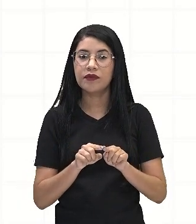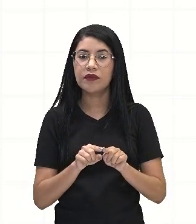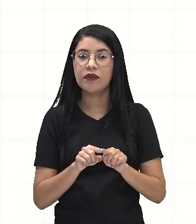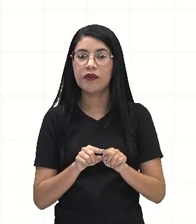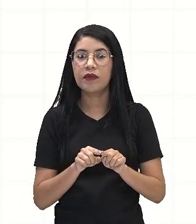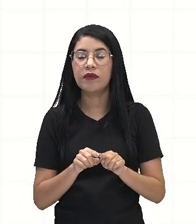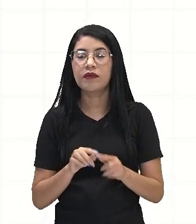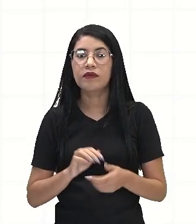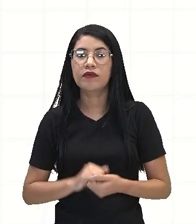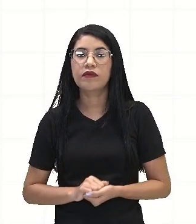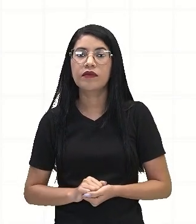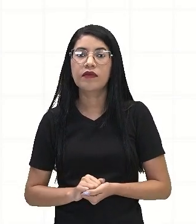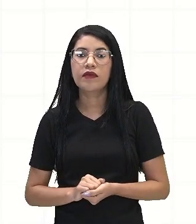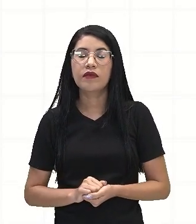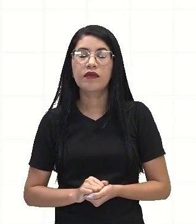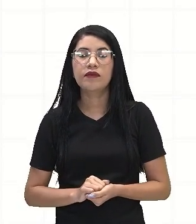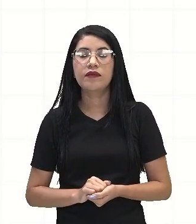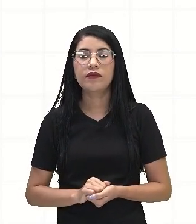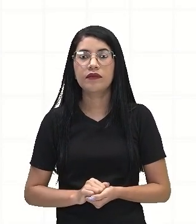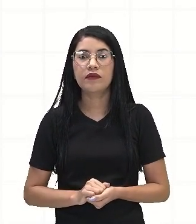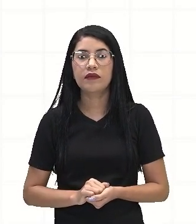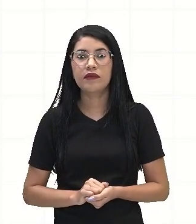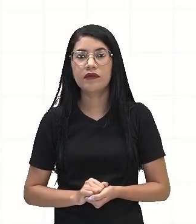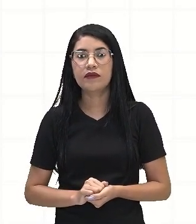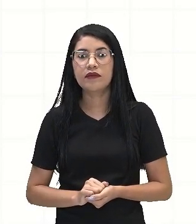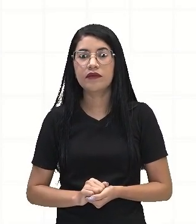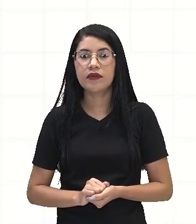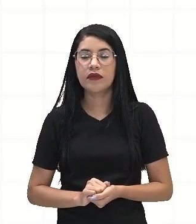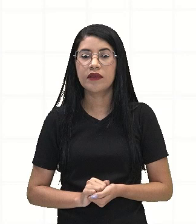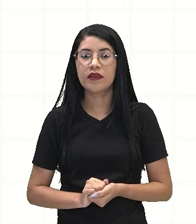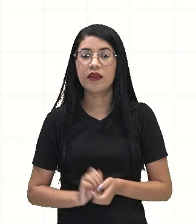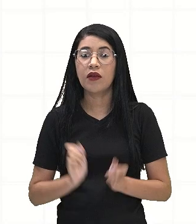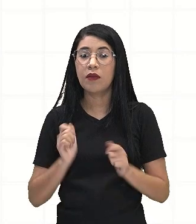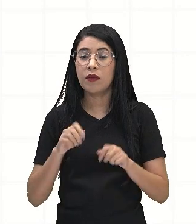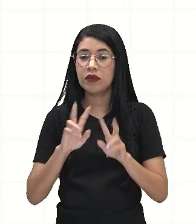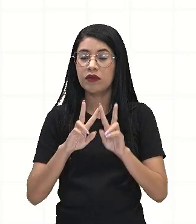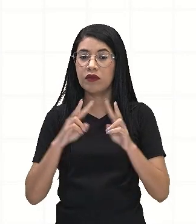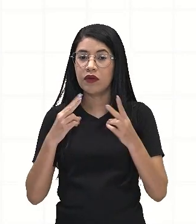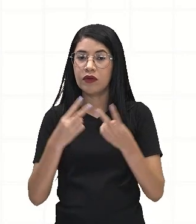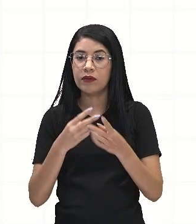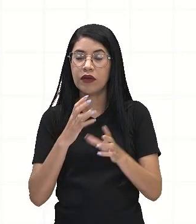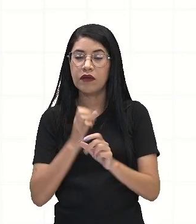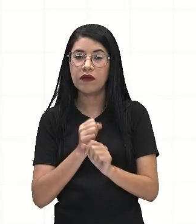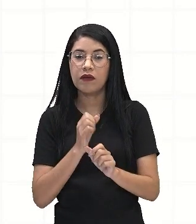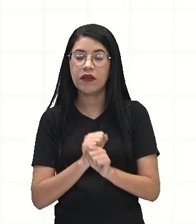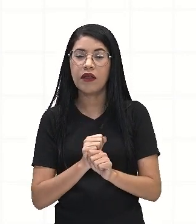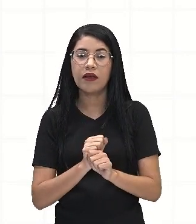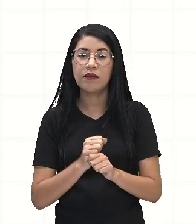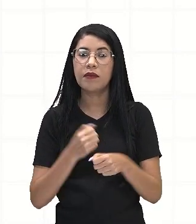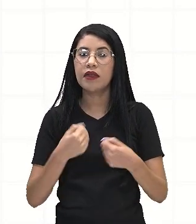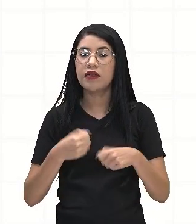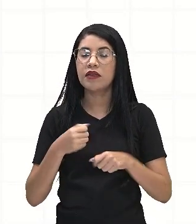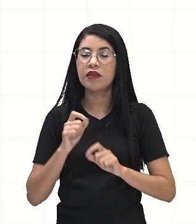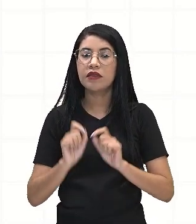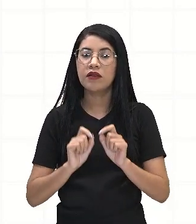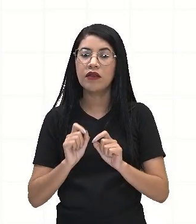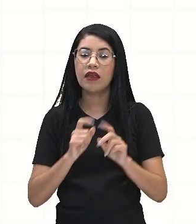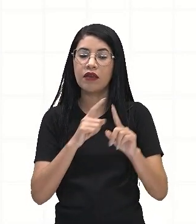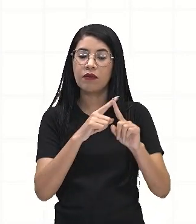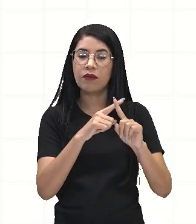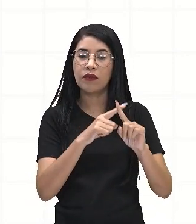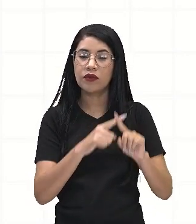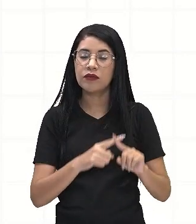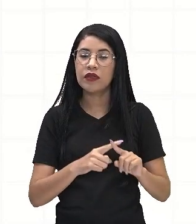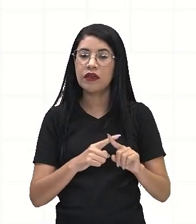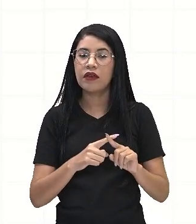um prisma. Então, a gente viu que para calcular o volume desse prisma, basta a gente multiplicar